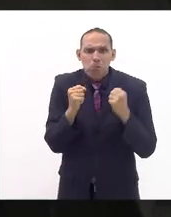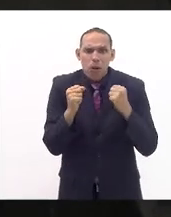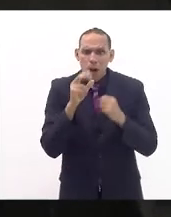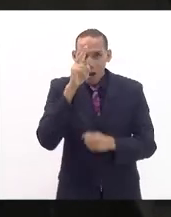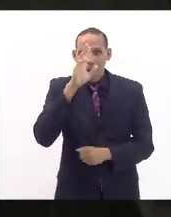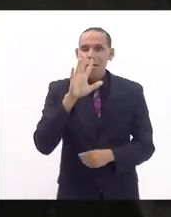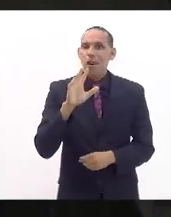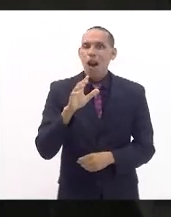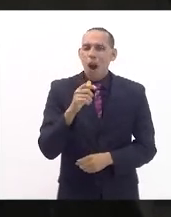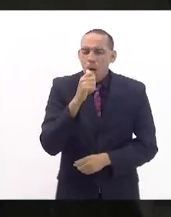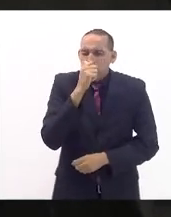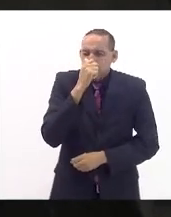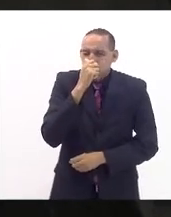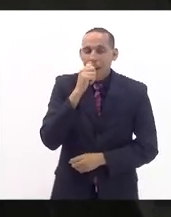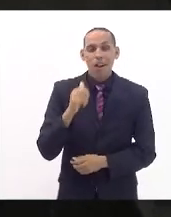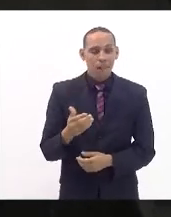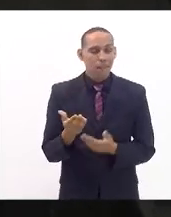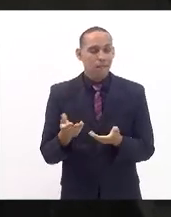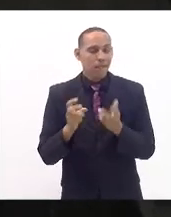lotado. Mas,